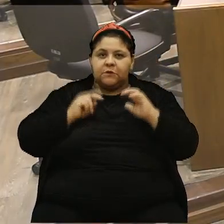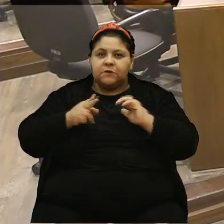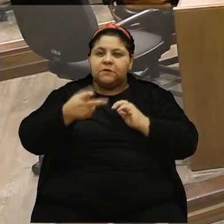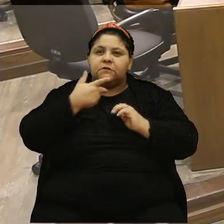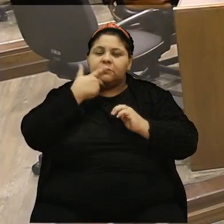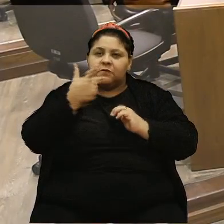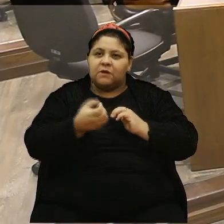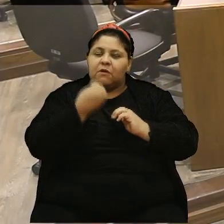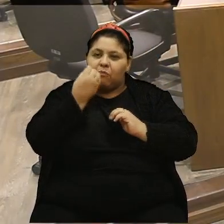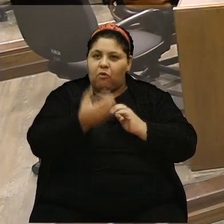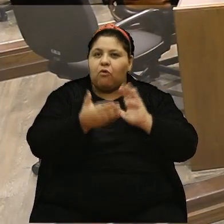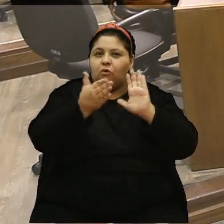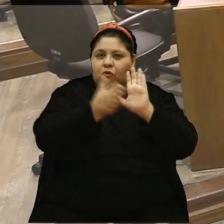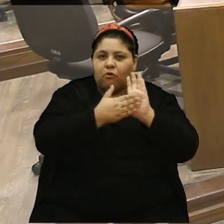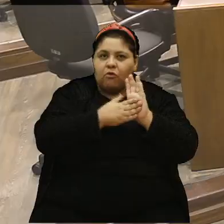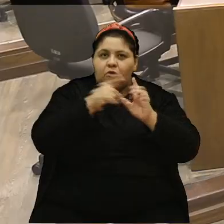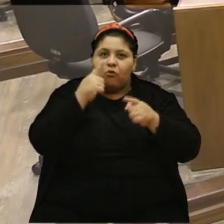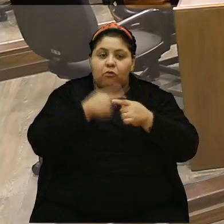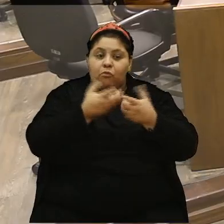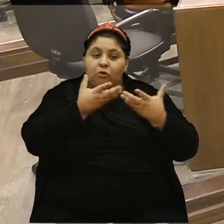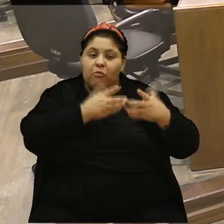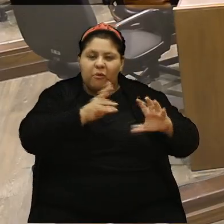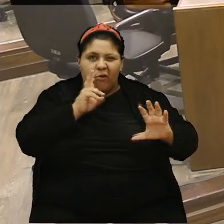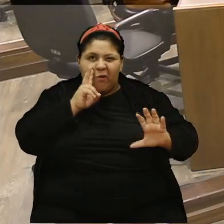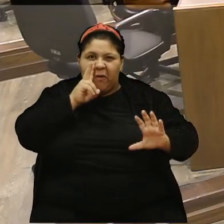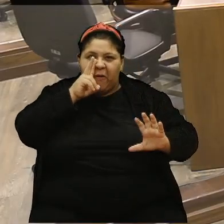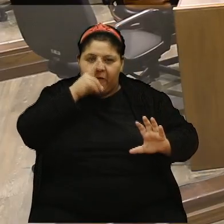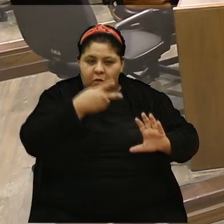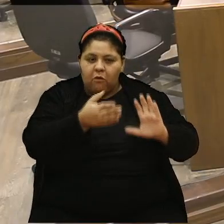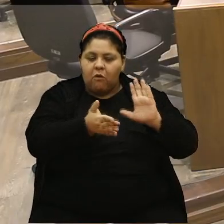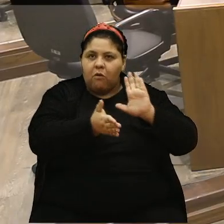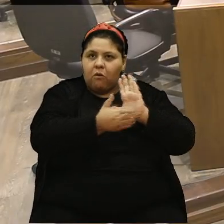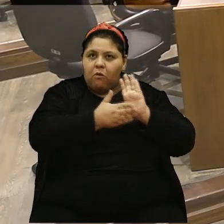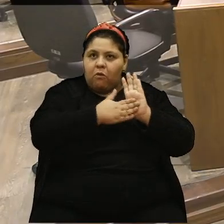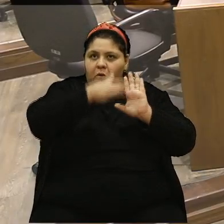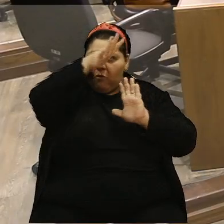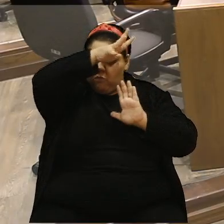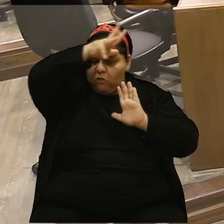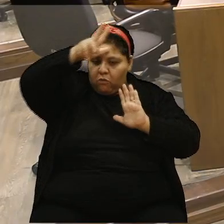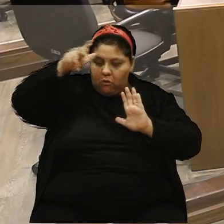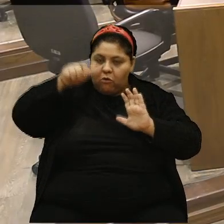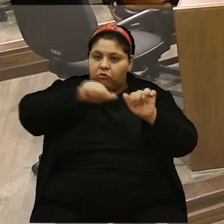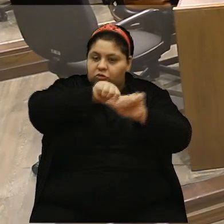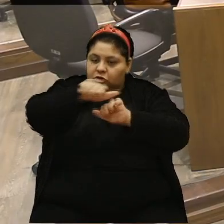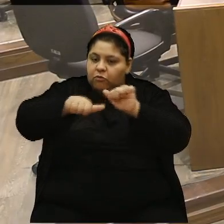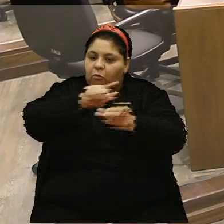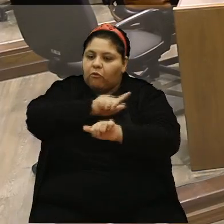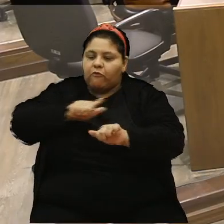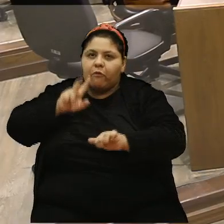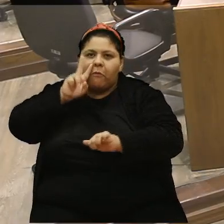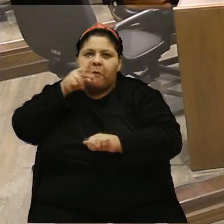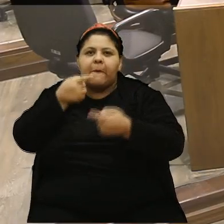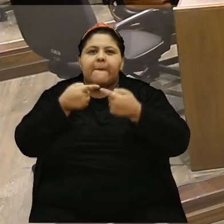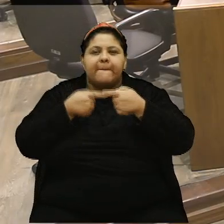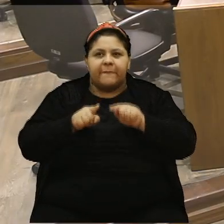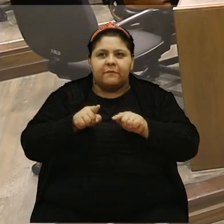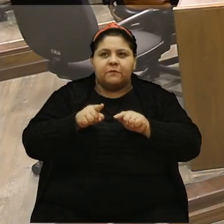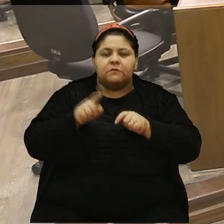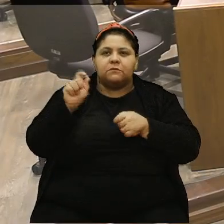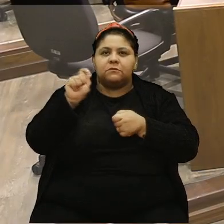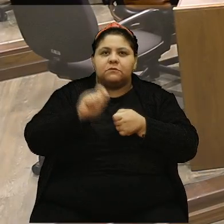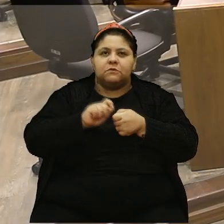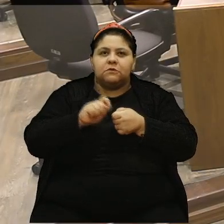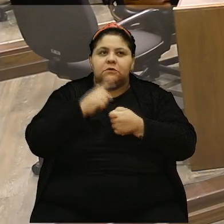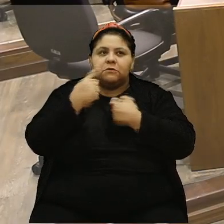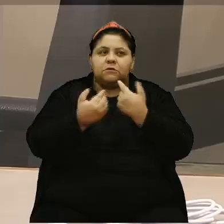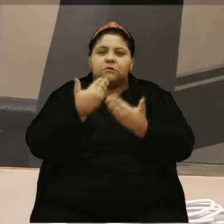a gente cobrar aqui, né? Porque uma oposição forte ali, uma cobrança do executivo torna o governo forte, né? Mas queria dizer que a gente fez também alguns